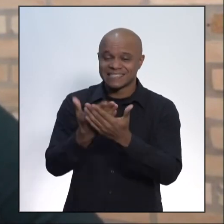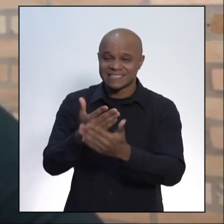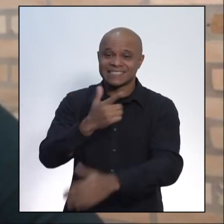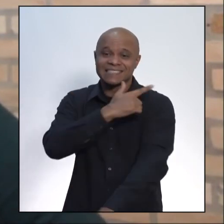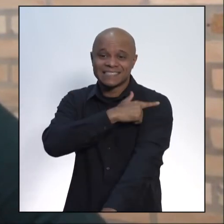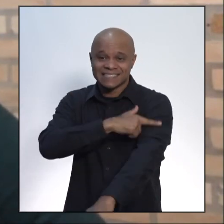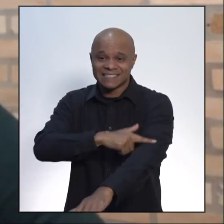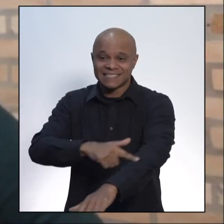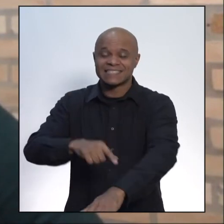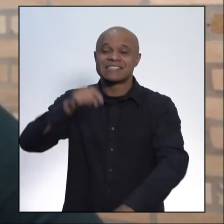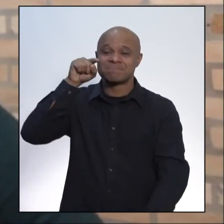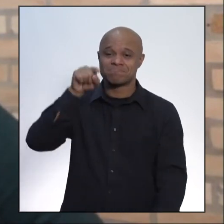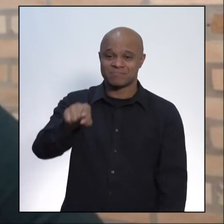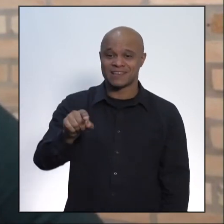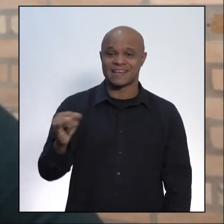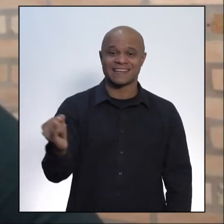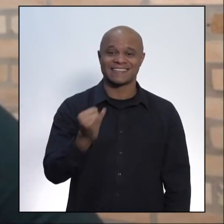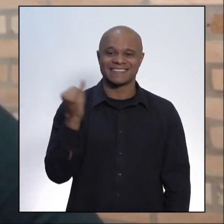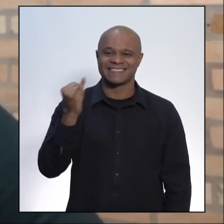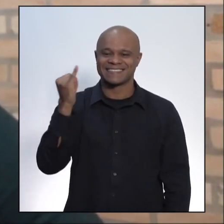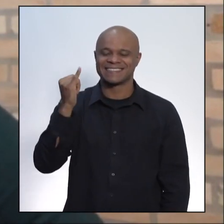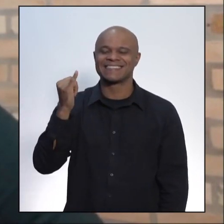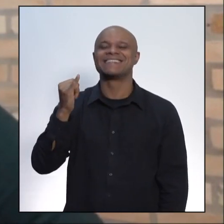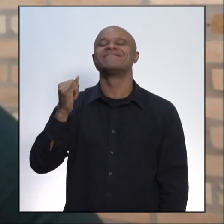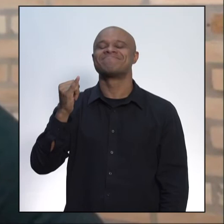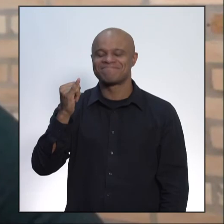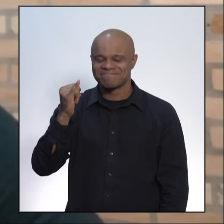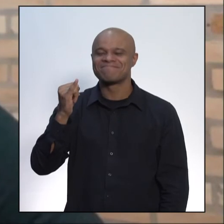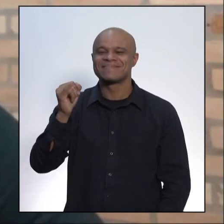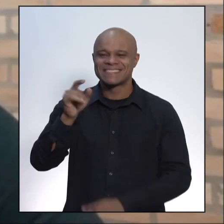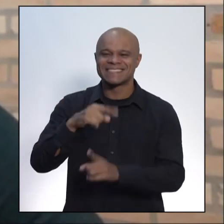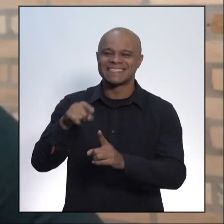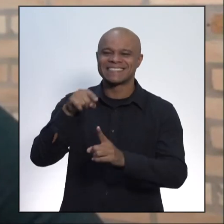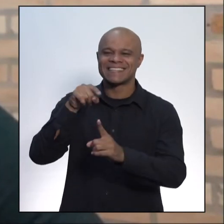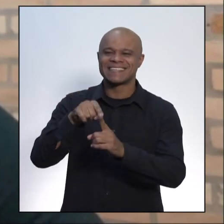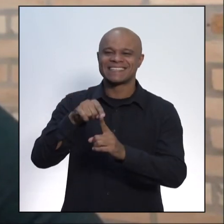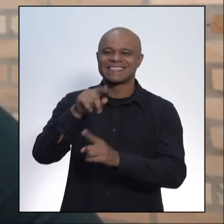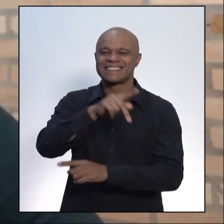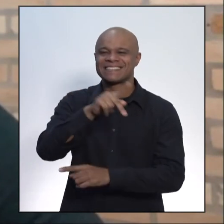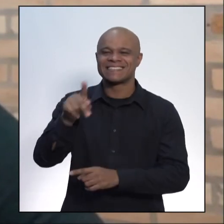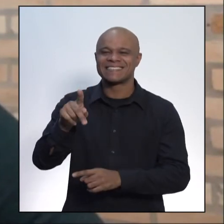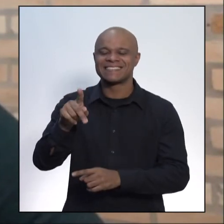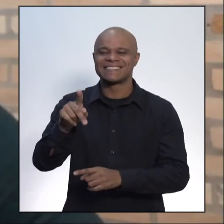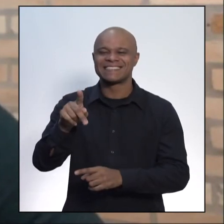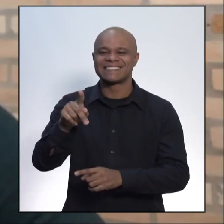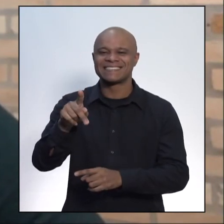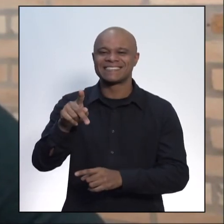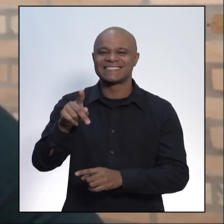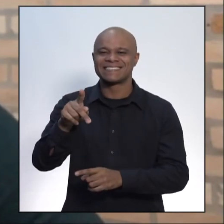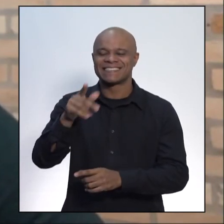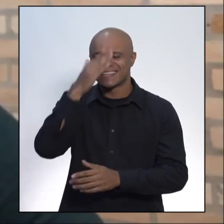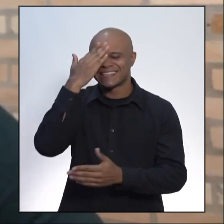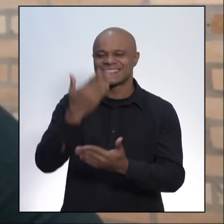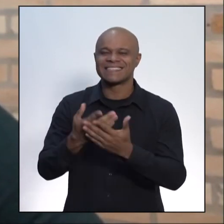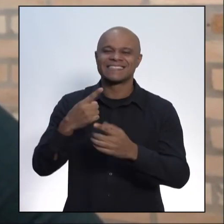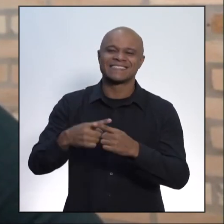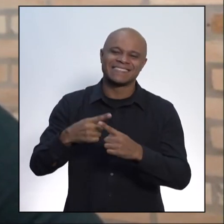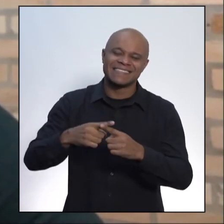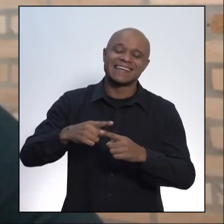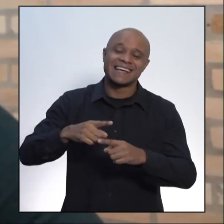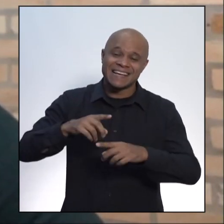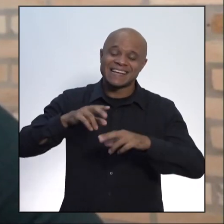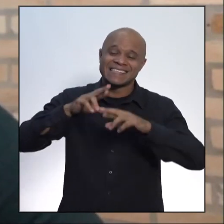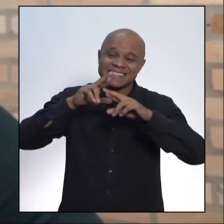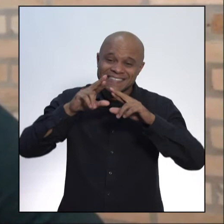educação. Isso é muito importante. E é isso que faz sentido, isso que faz um professor ser professor, porque as condições são tão adversas para ser professor no